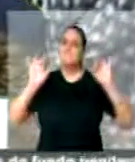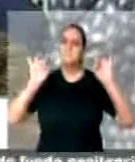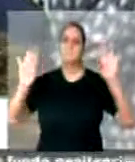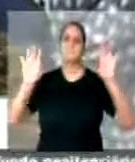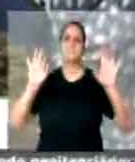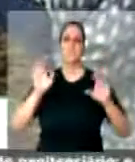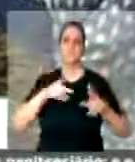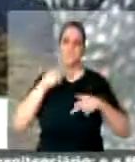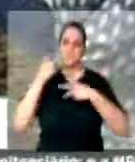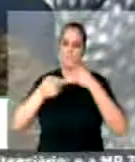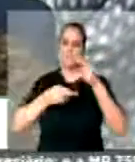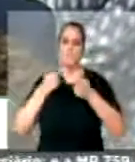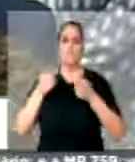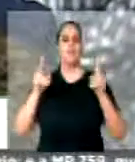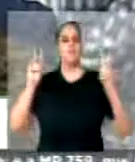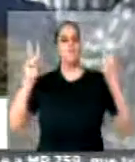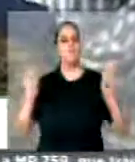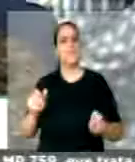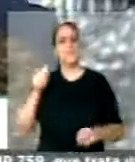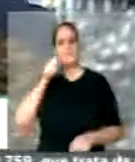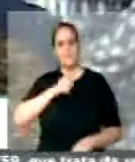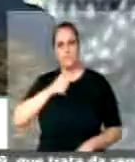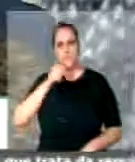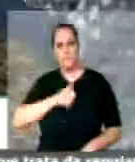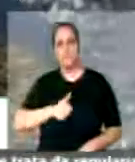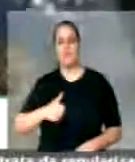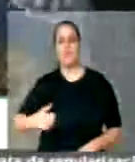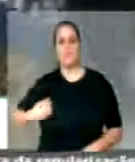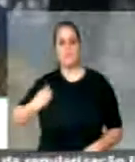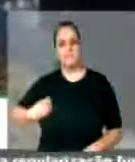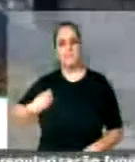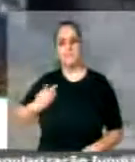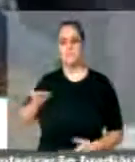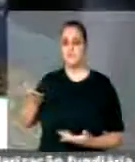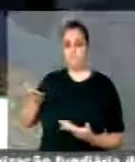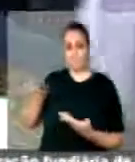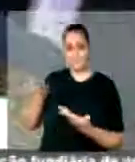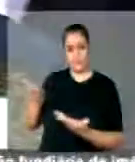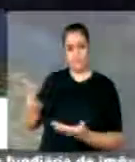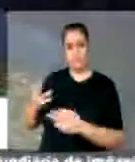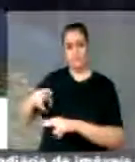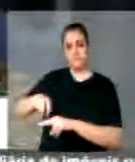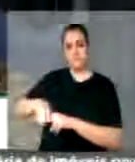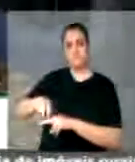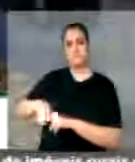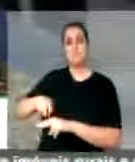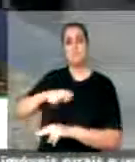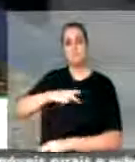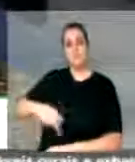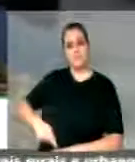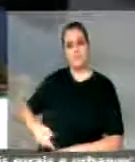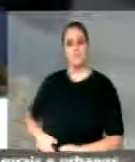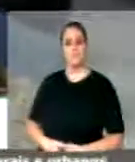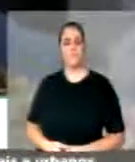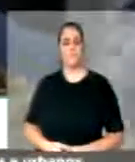mulheres quando Vossa Excelência presidia a sessão. E é uma honra